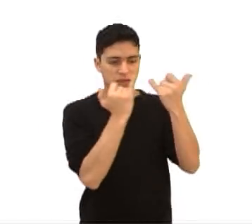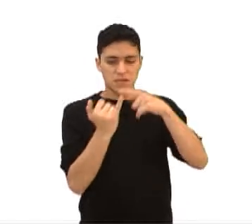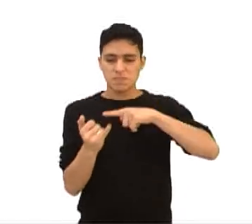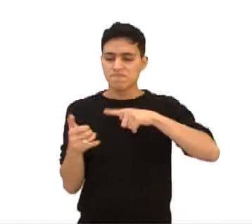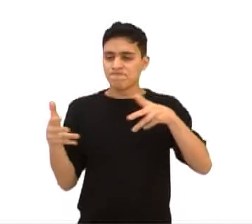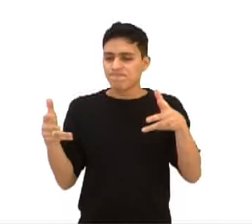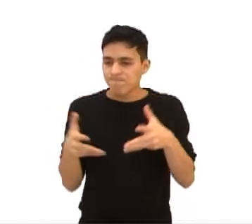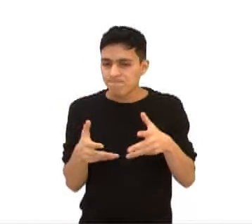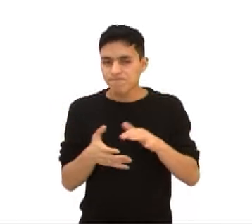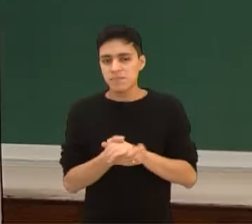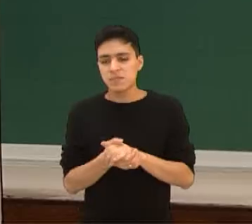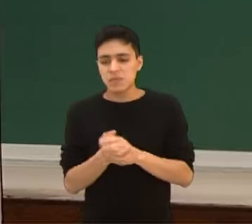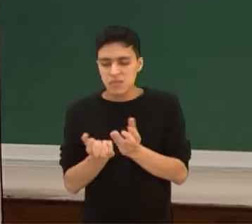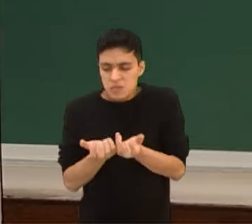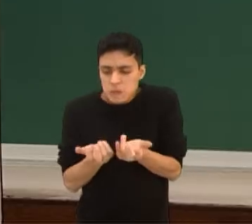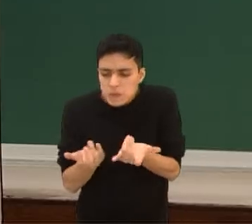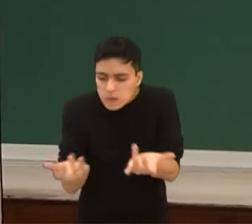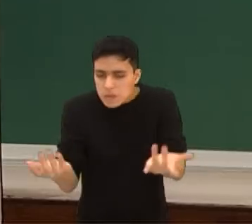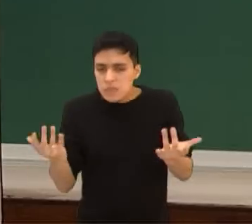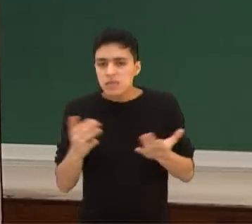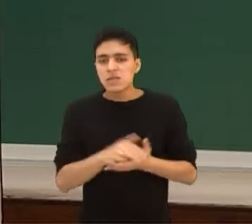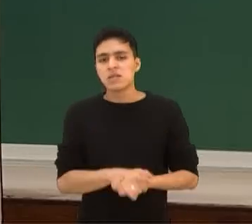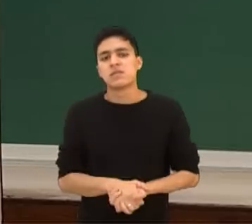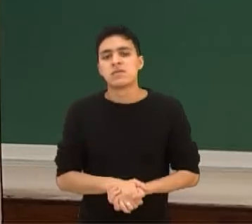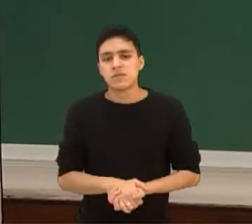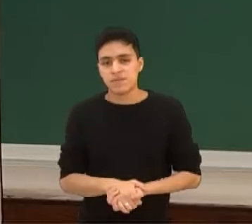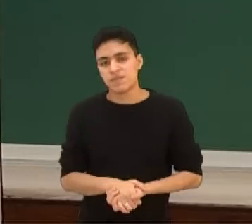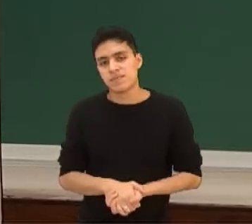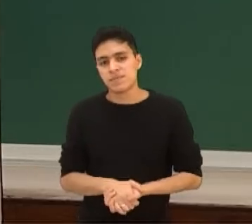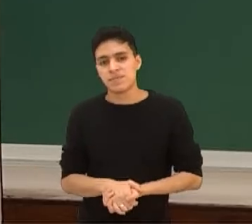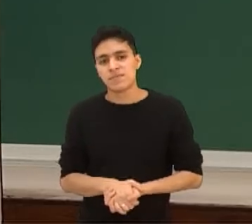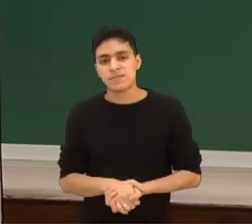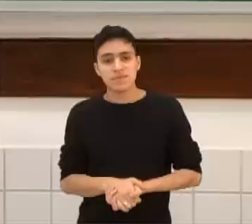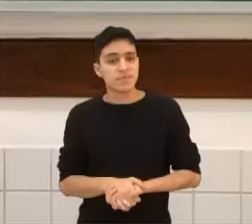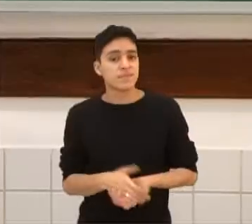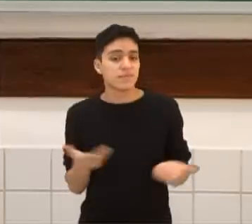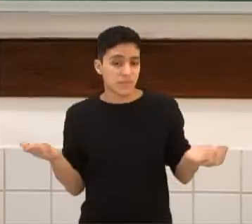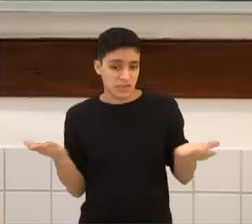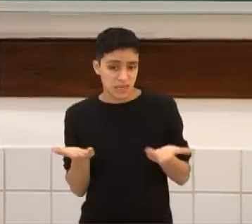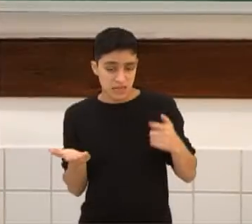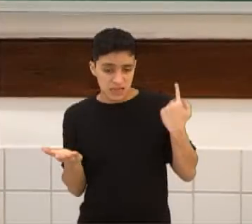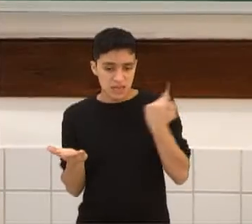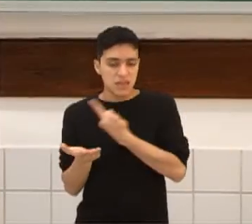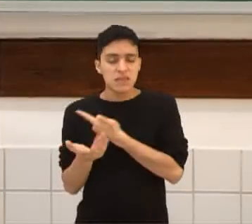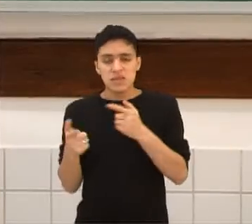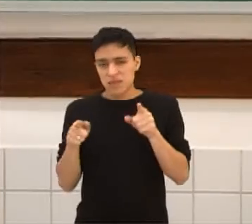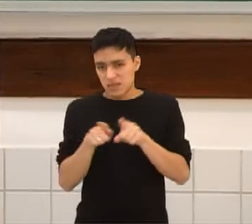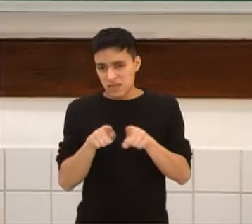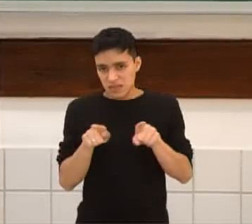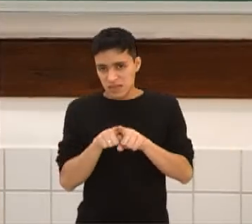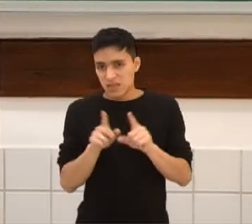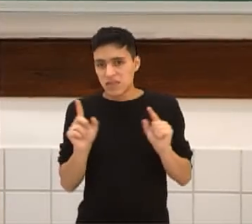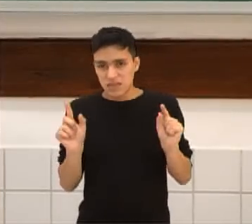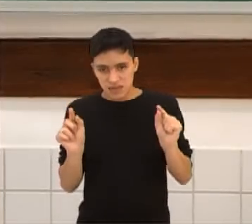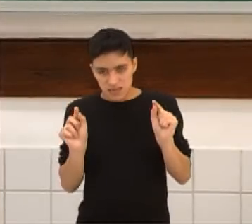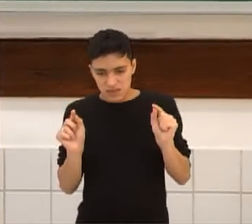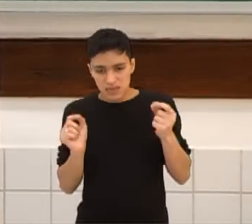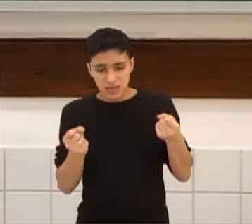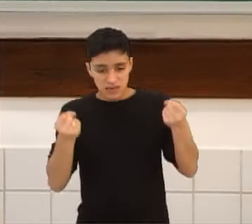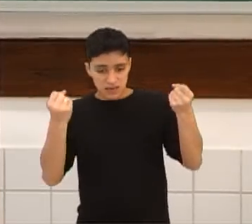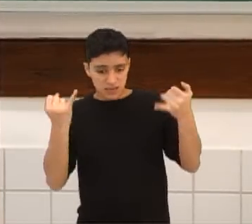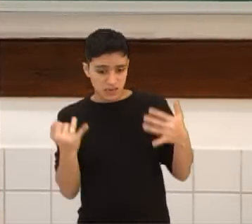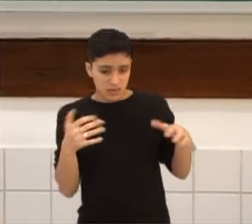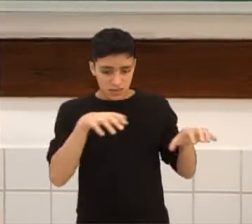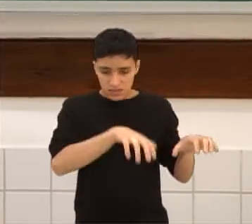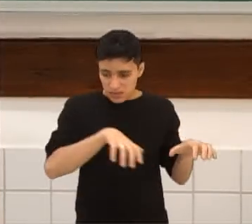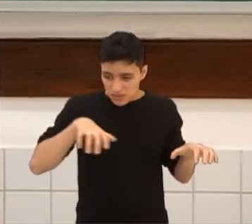pequeno porte, gramíneas na sua maioria. Nós também, quando falamos nas